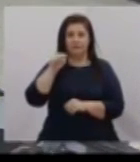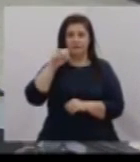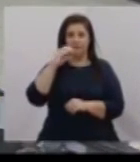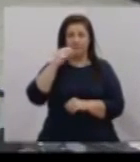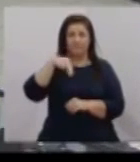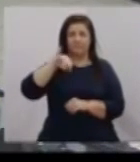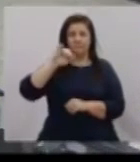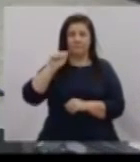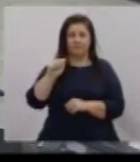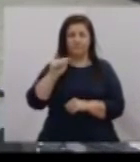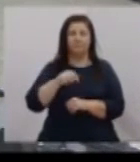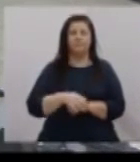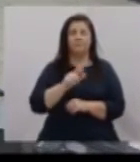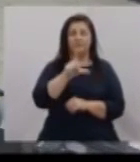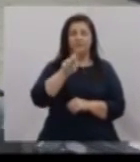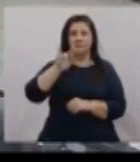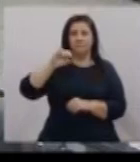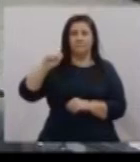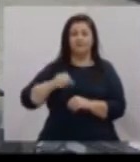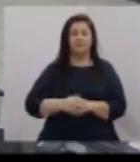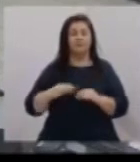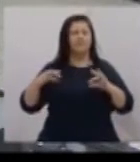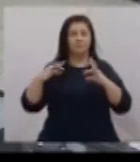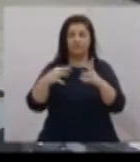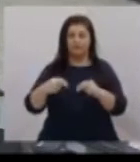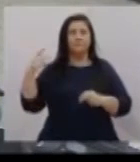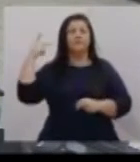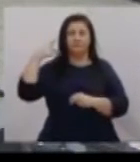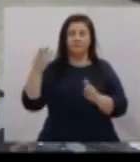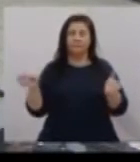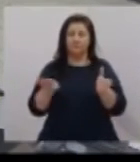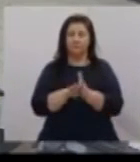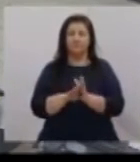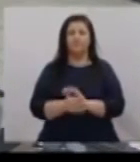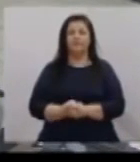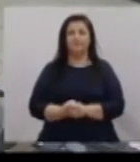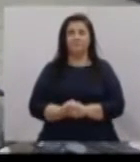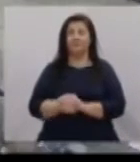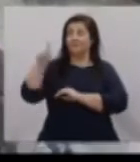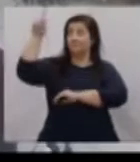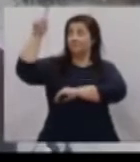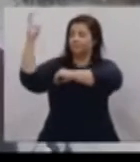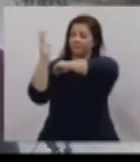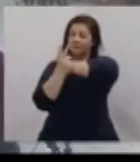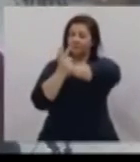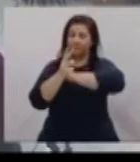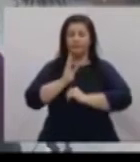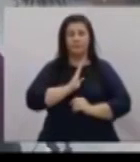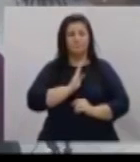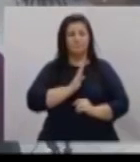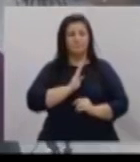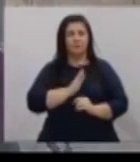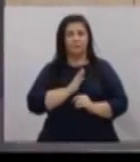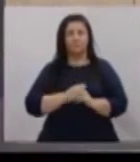o Flavinho está presente. Estão todos presentes, senhor presidente. Sob a proteção de Deus e com o coração